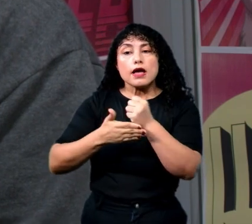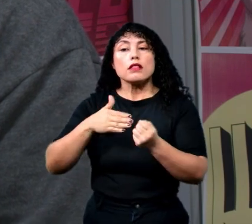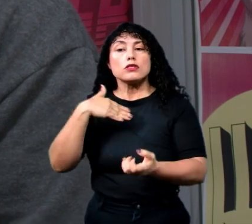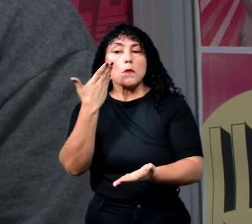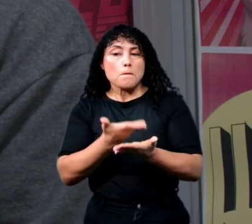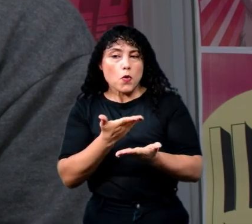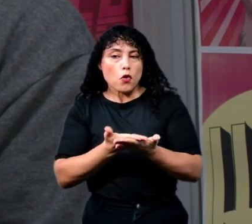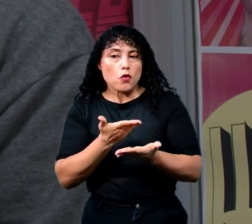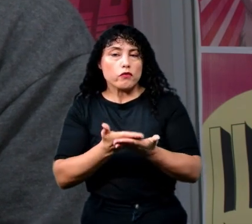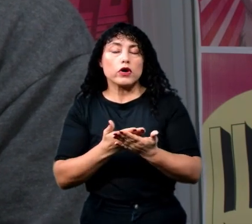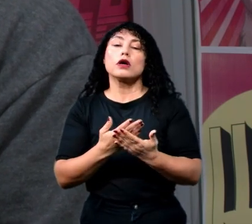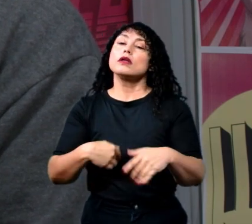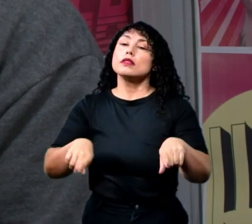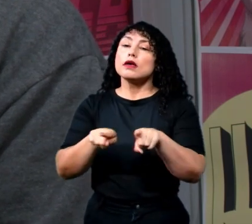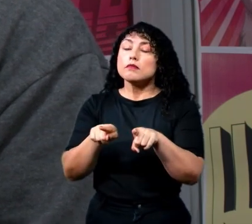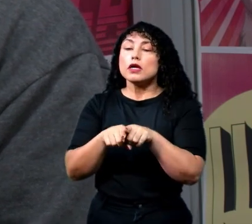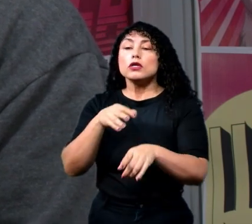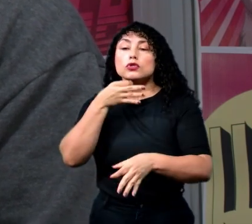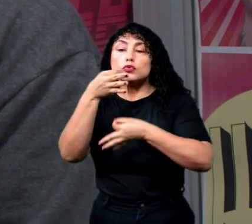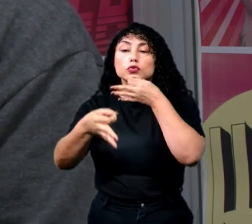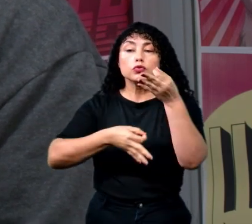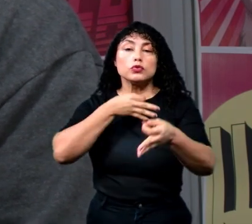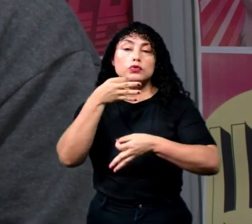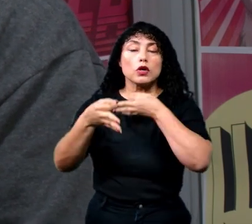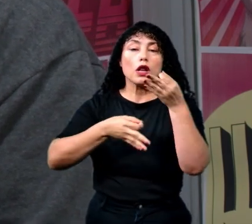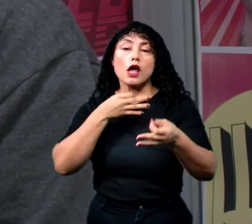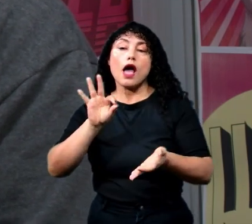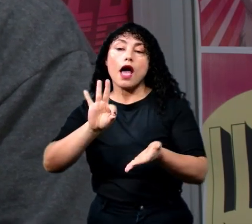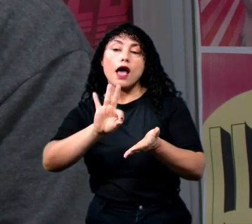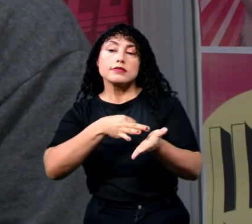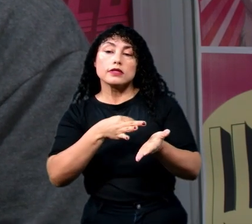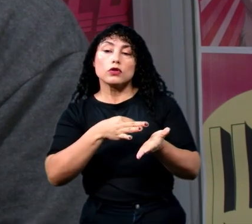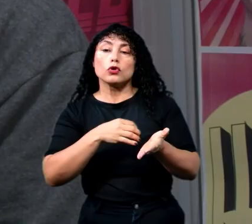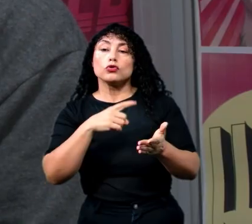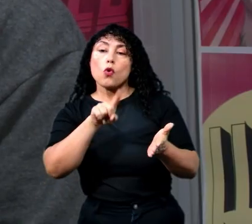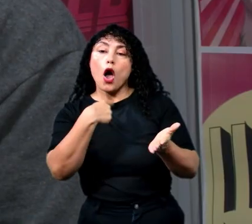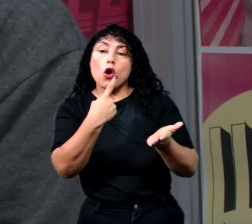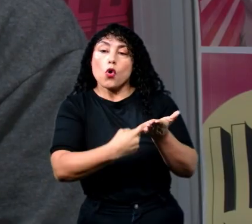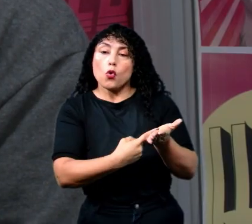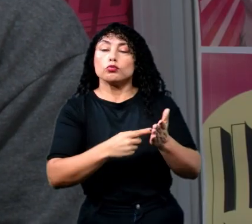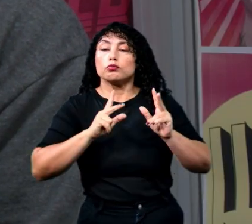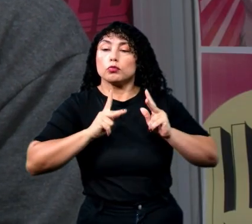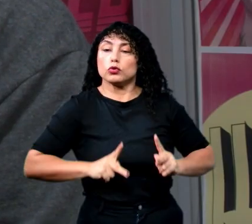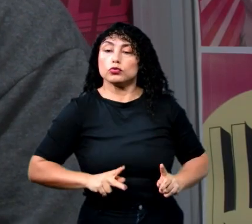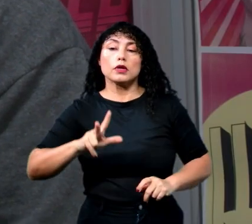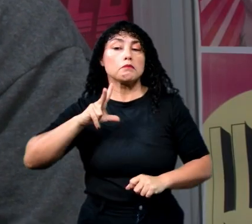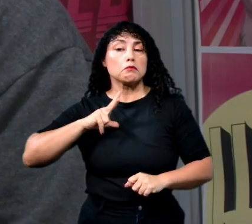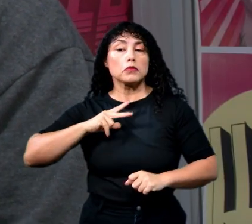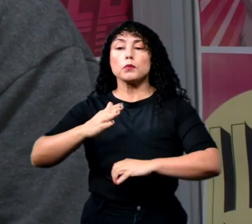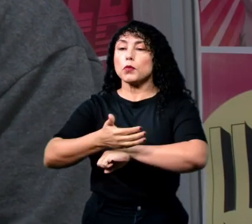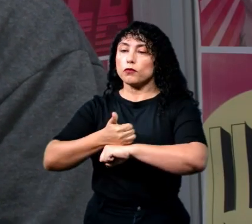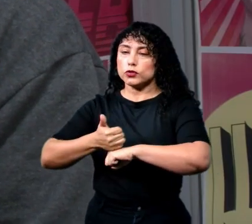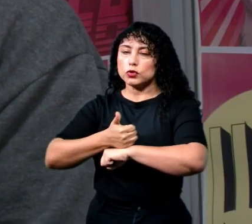né? Também a gente pode sugerir assinatura de um acordo de conduta pessoal e